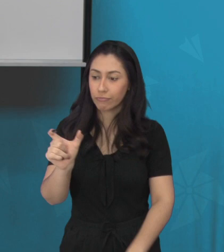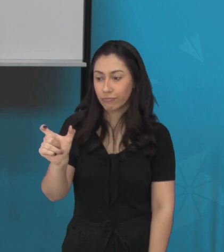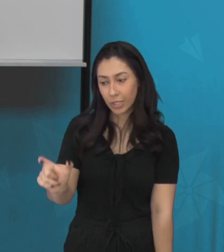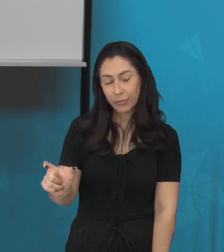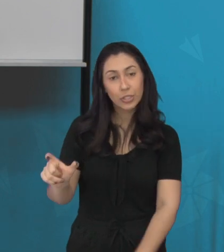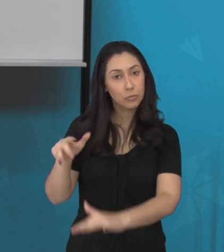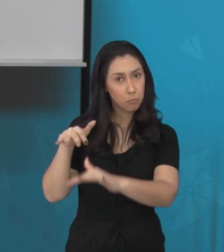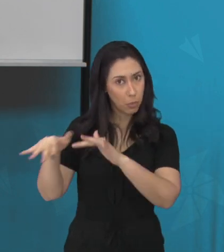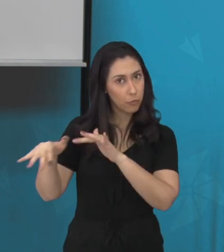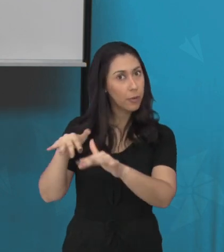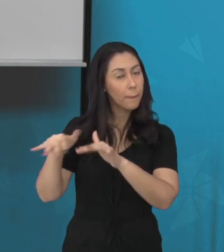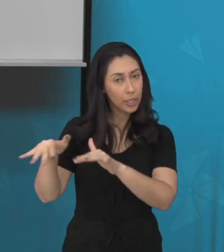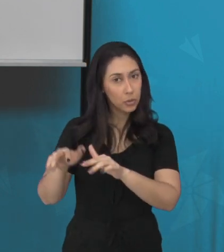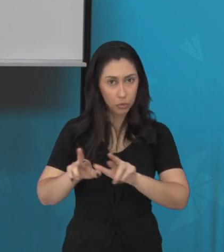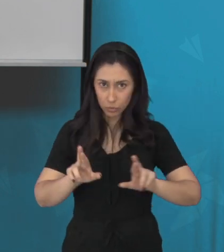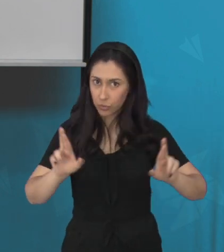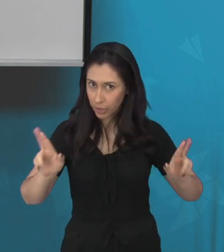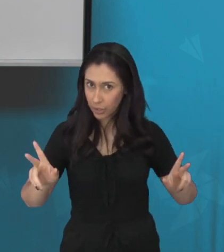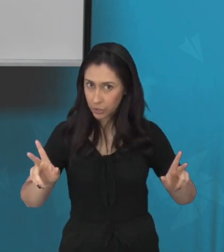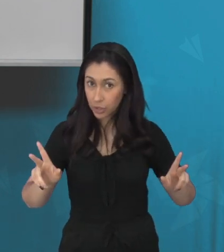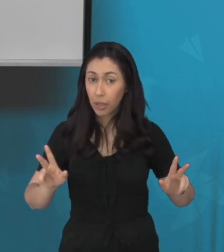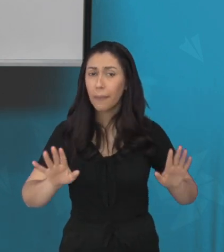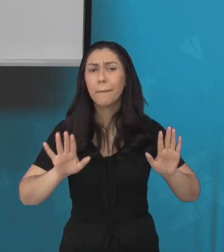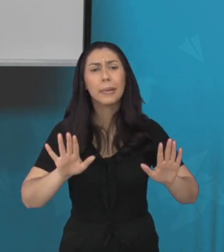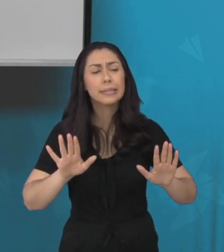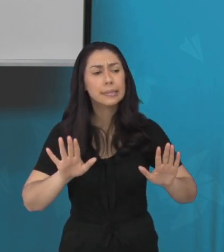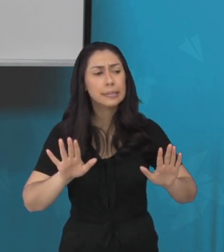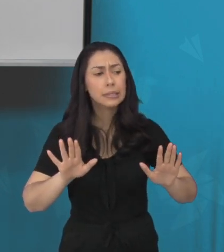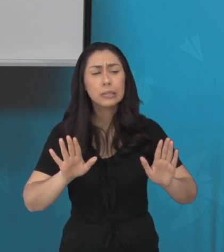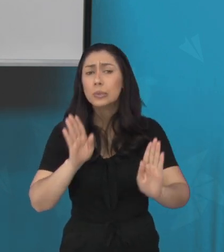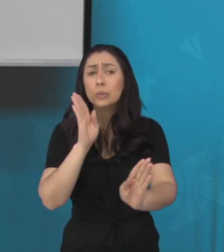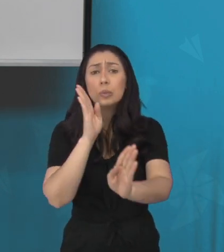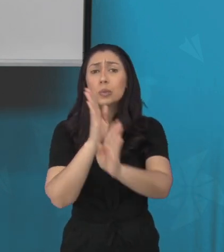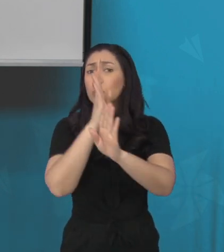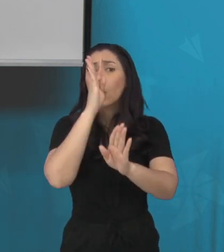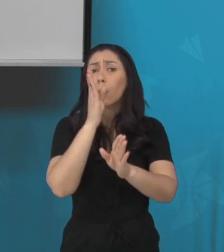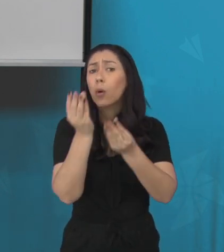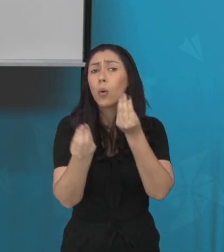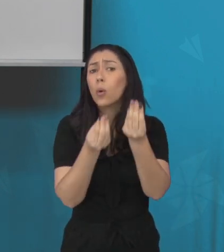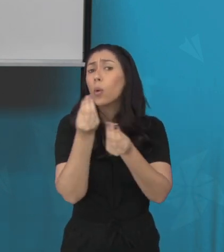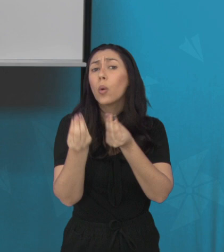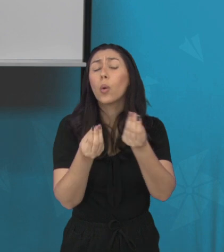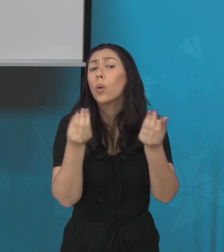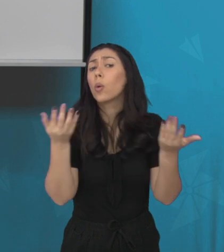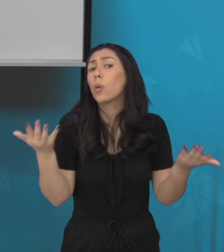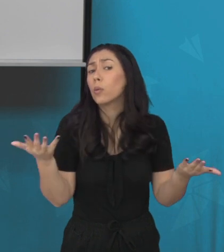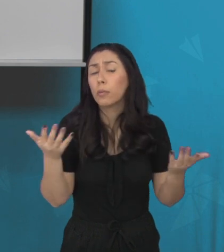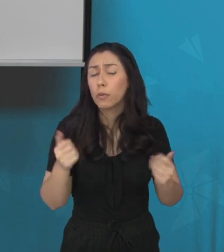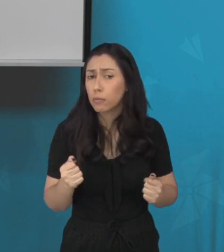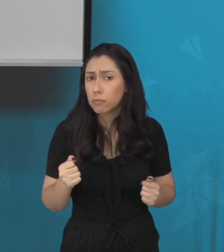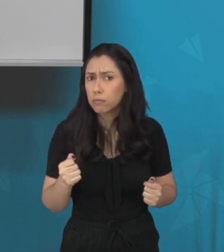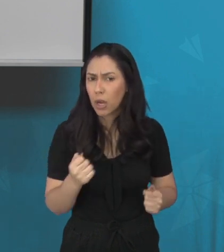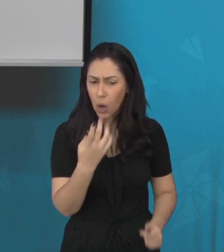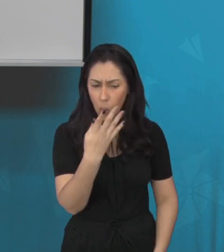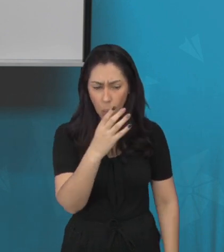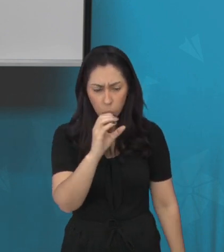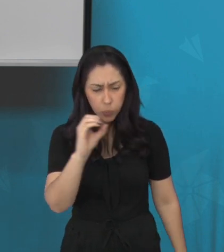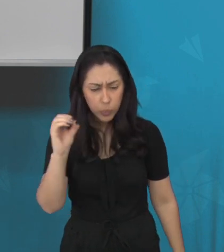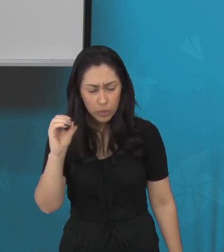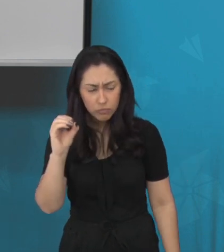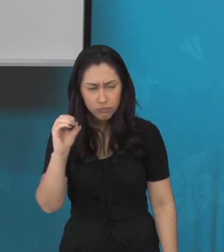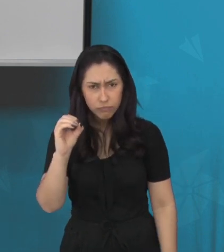São dinâmicas diferentes. Como que nós vamos saber se com 400 newtons